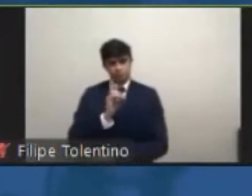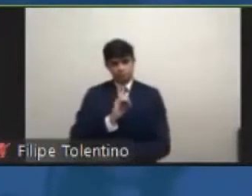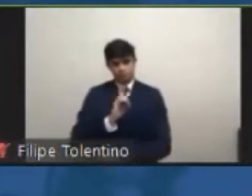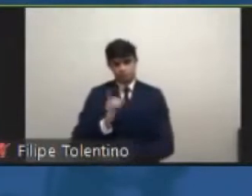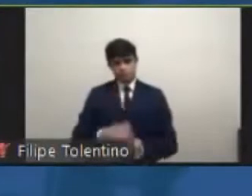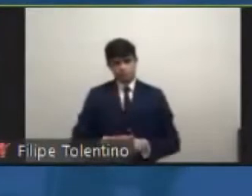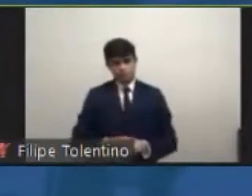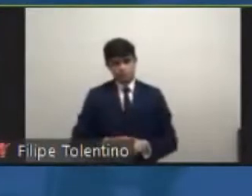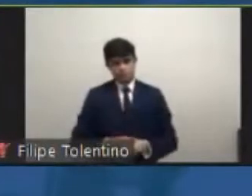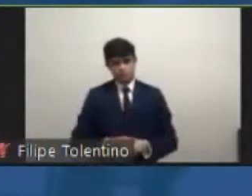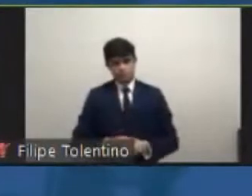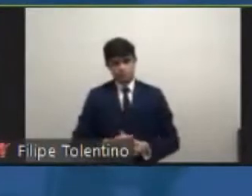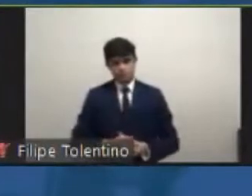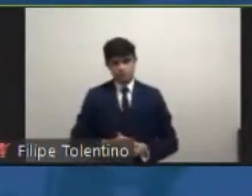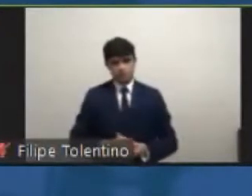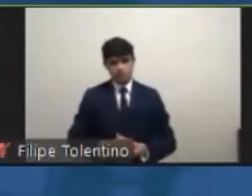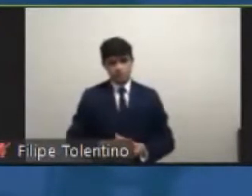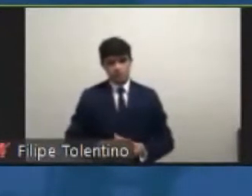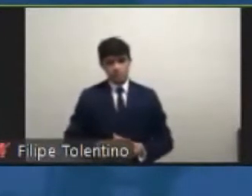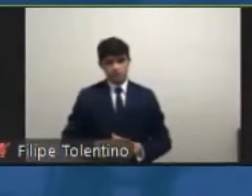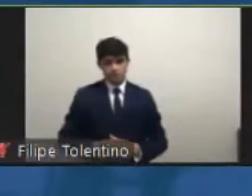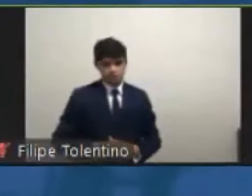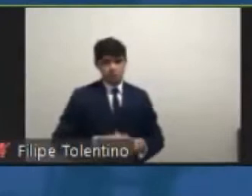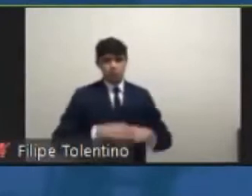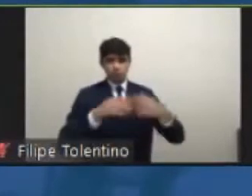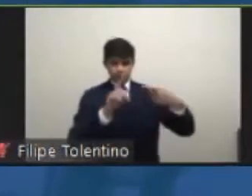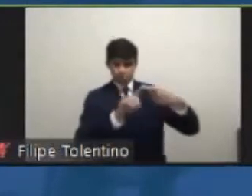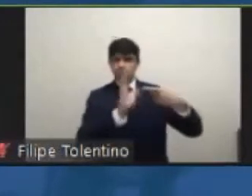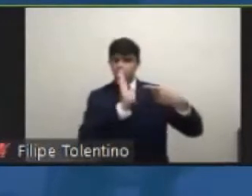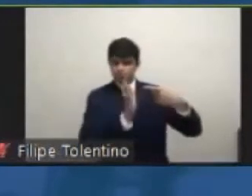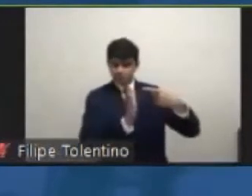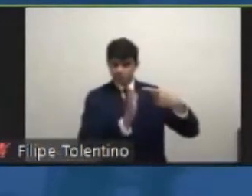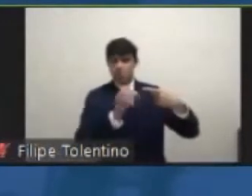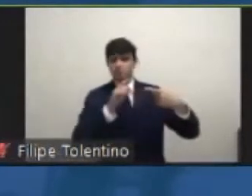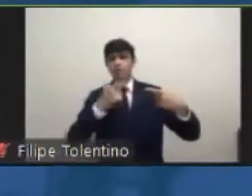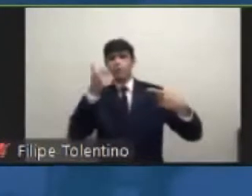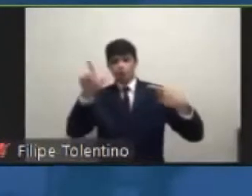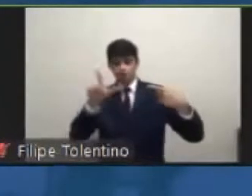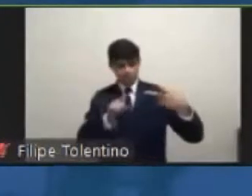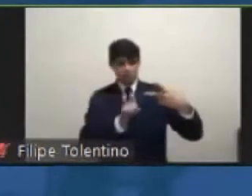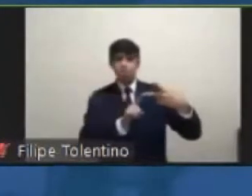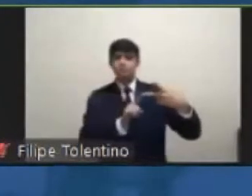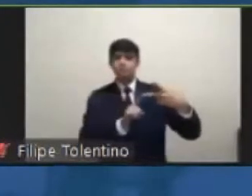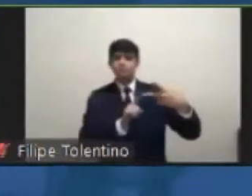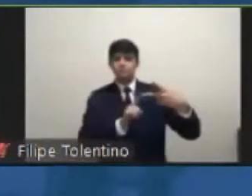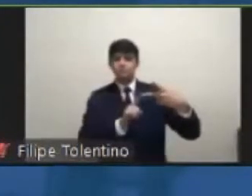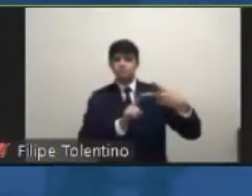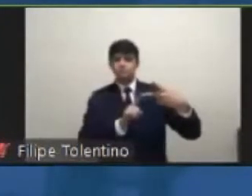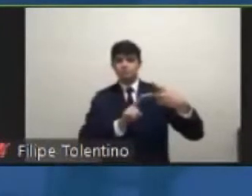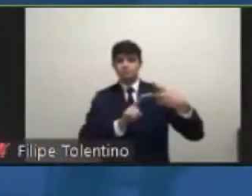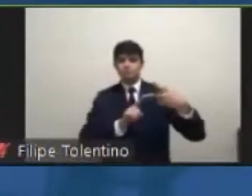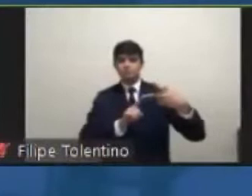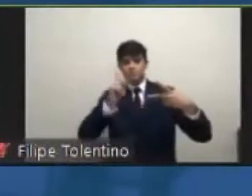morte. Mas, além do professor Barroso, nós temos outros pareceristas também. Por exemplo, o professor Gustavo Tepedino,